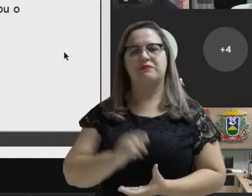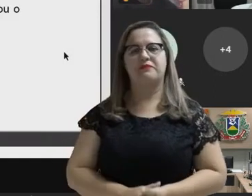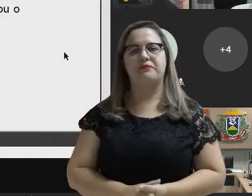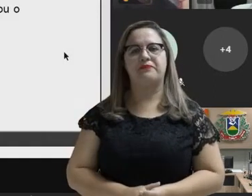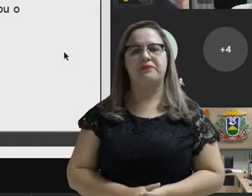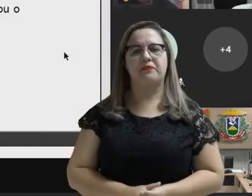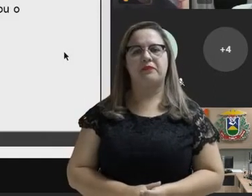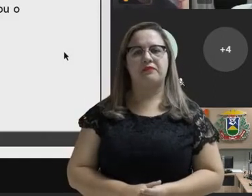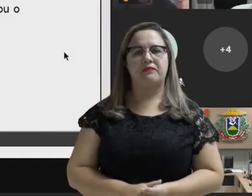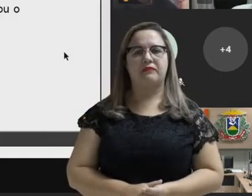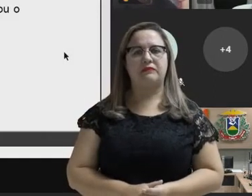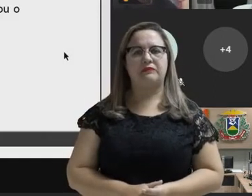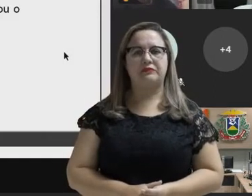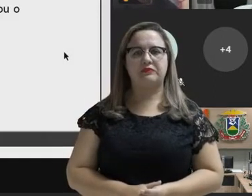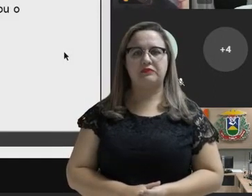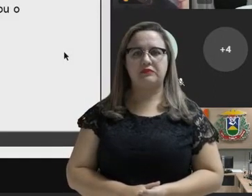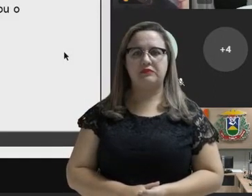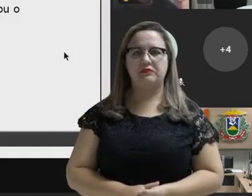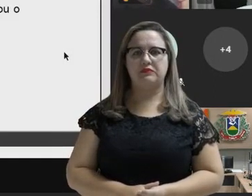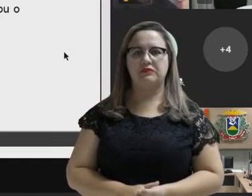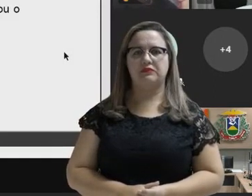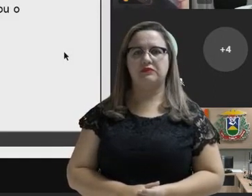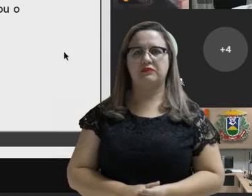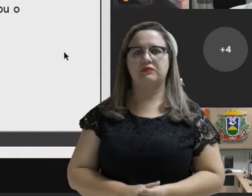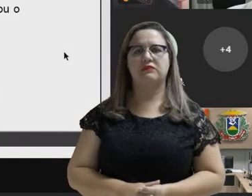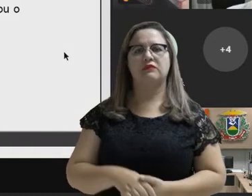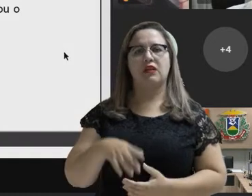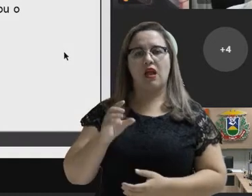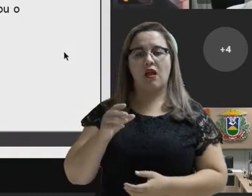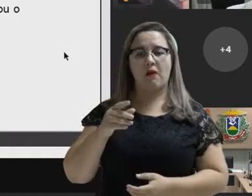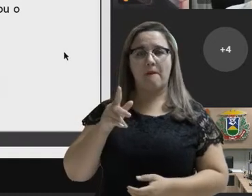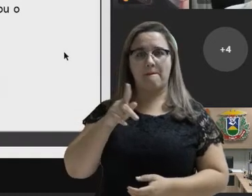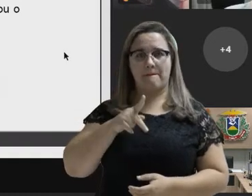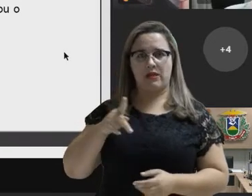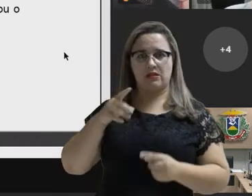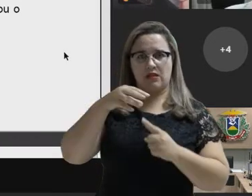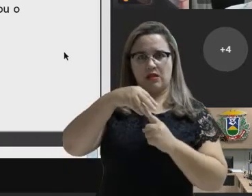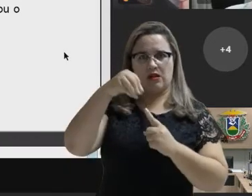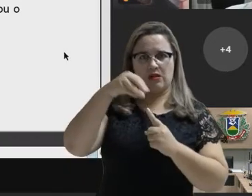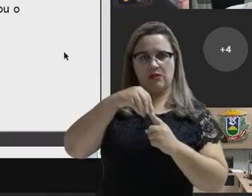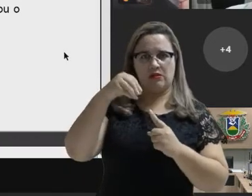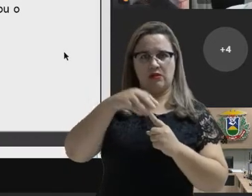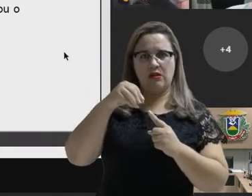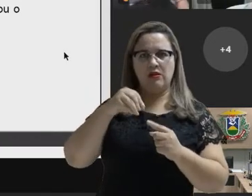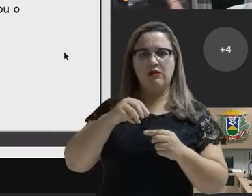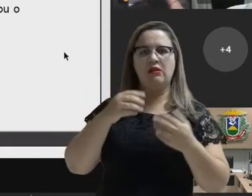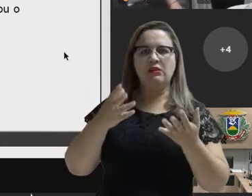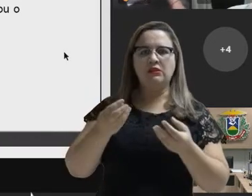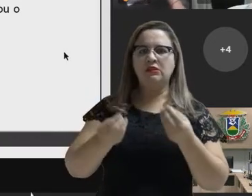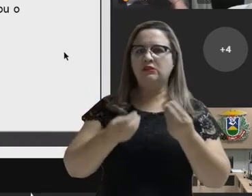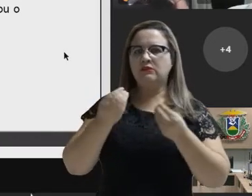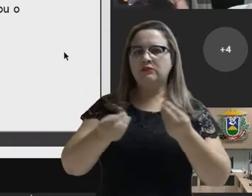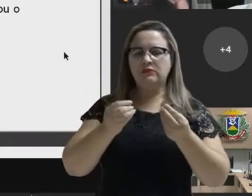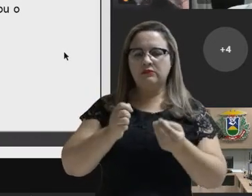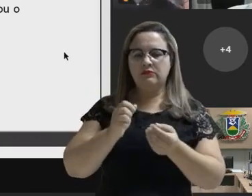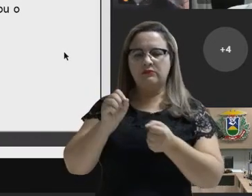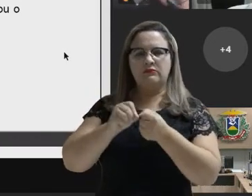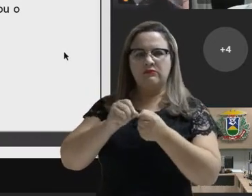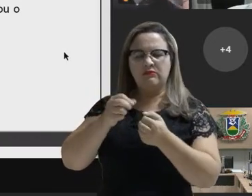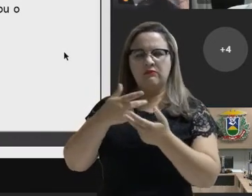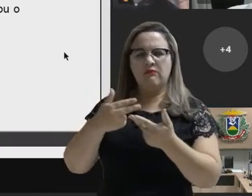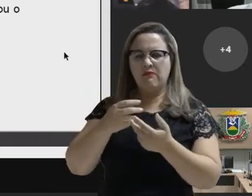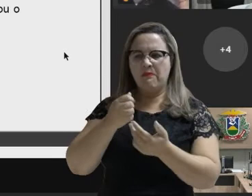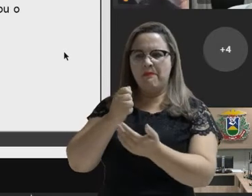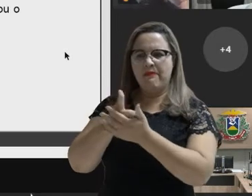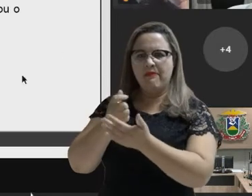recomendação ao presidente da Câmara, aconselhando a adoção de regras mais rigorosas para a concessão de diários a servidores e vereadores da Casa Legislativa.